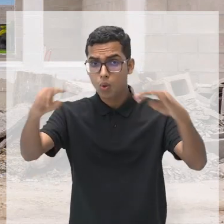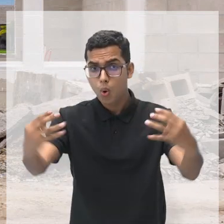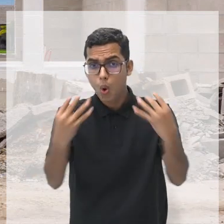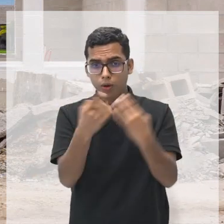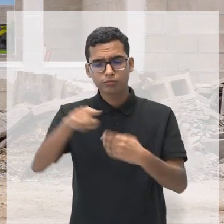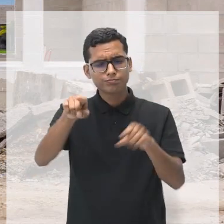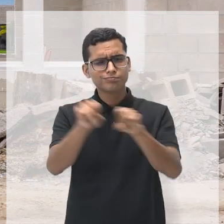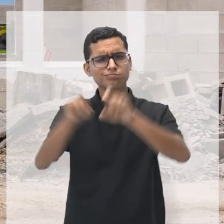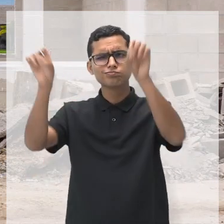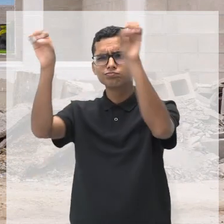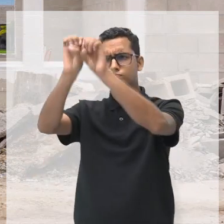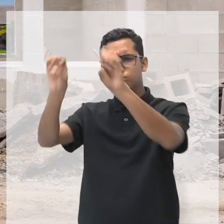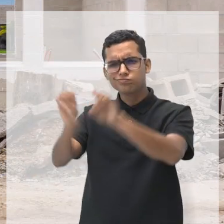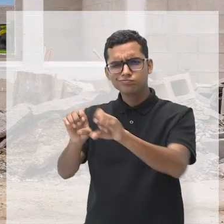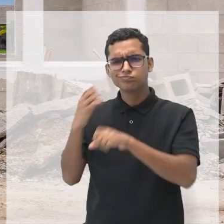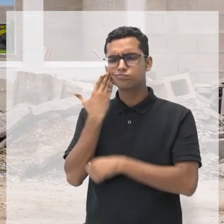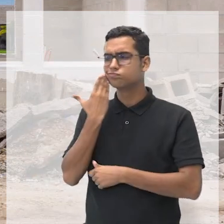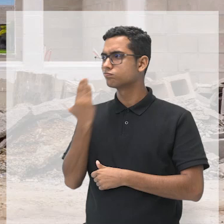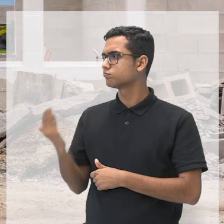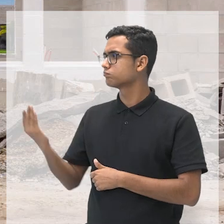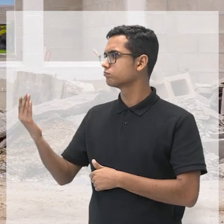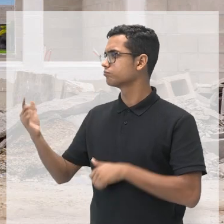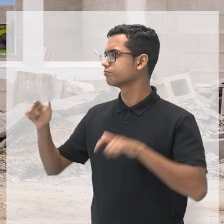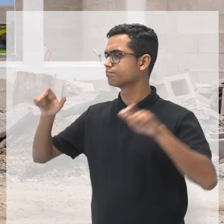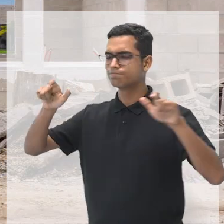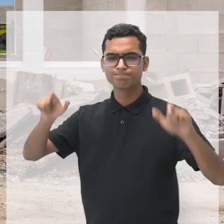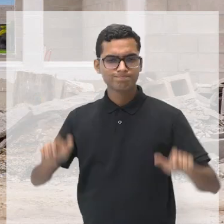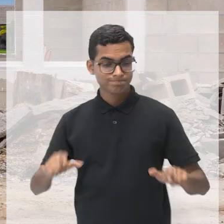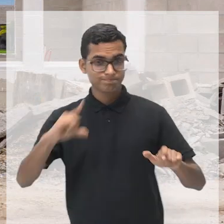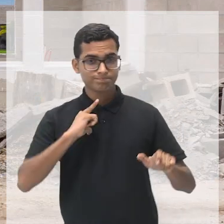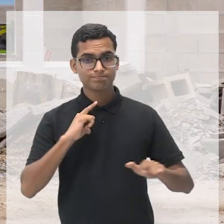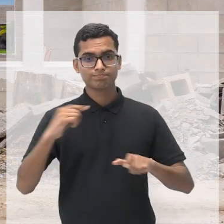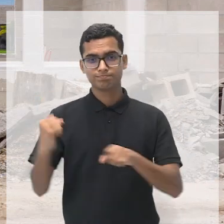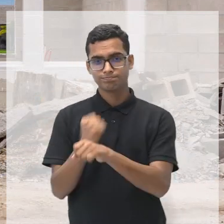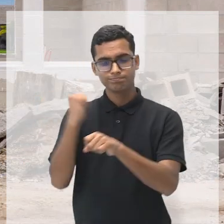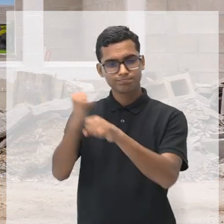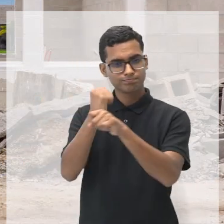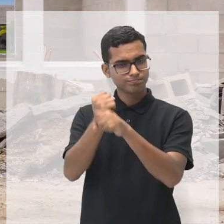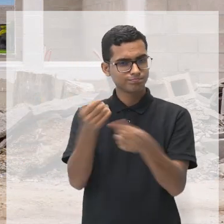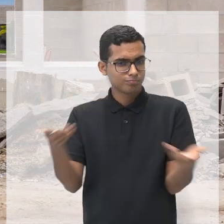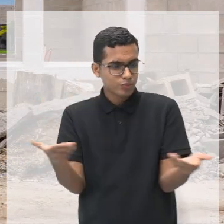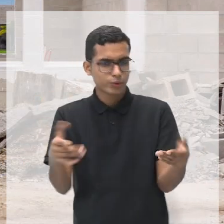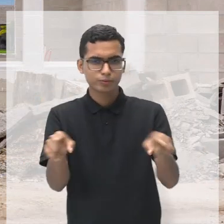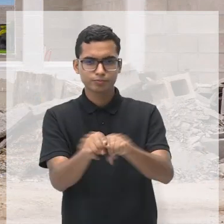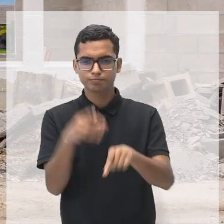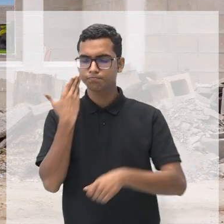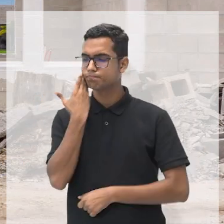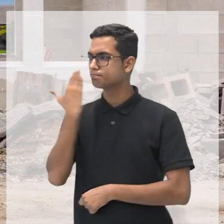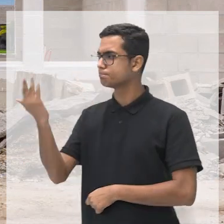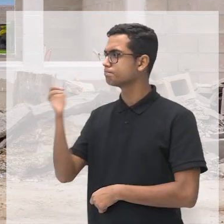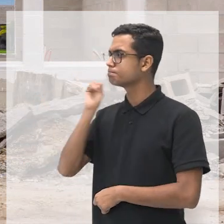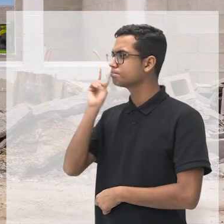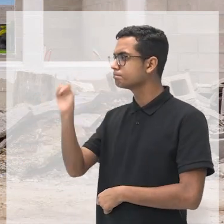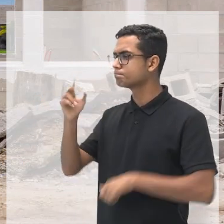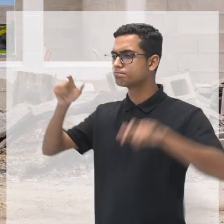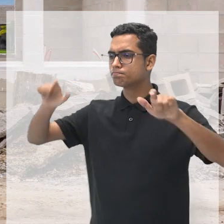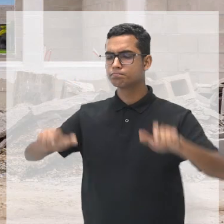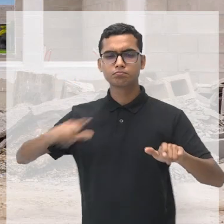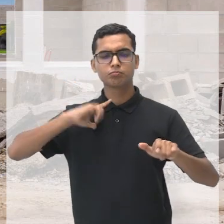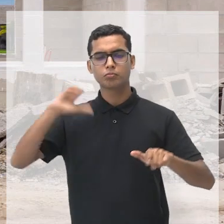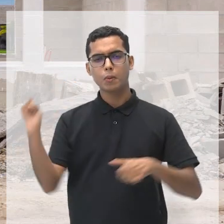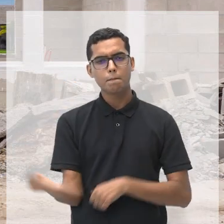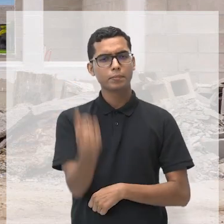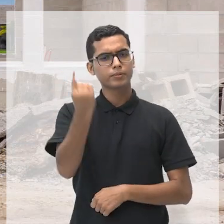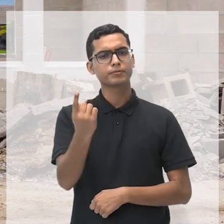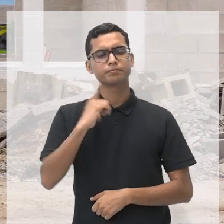as estruturas, para o que tem aqui nessa construção, né? E aí, a estrutura primeira